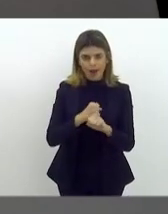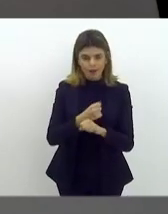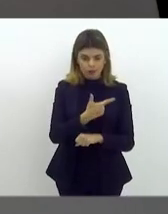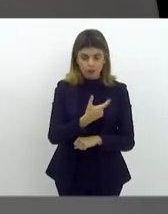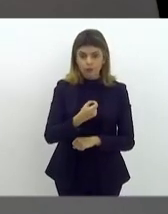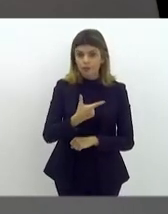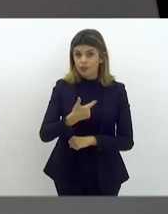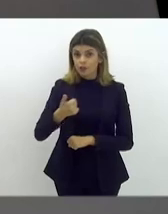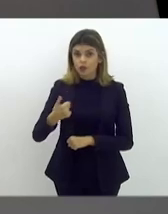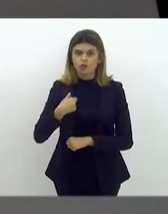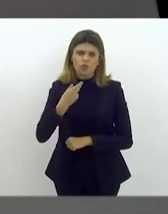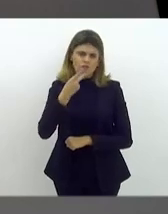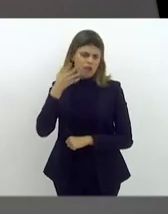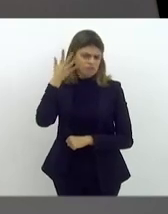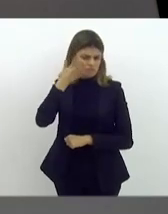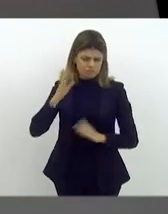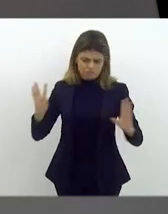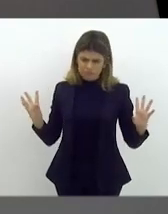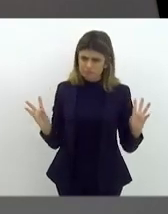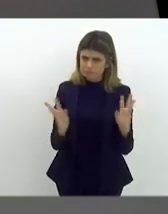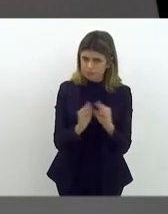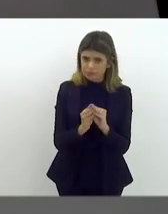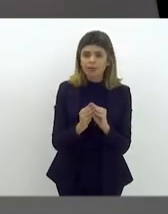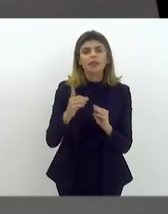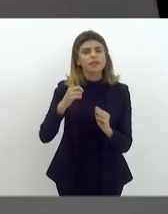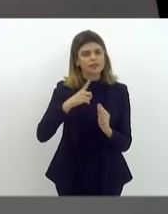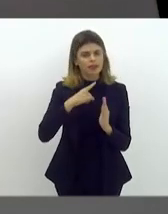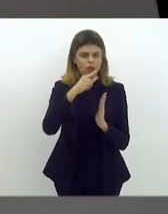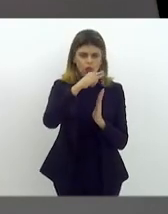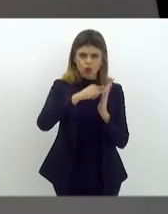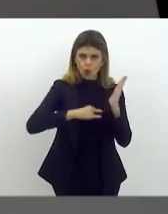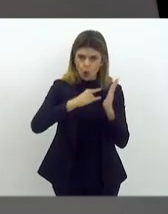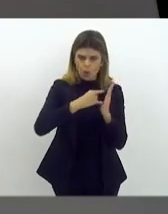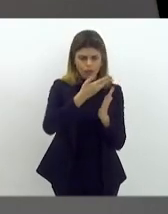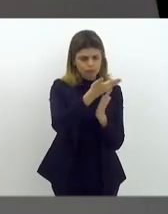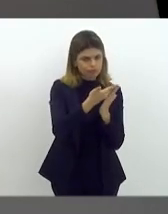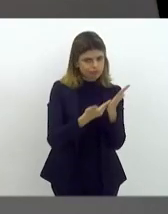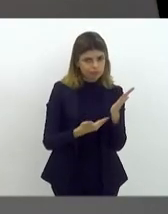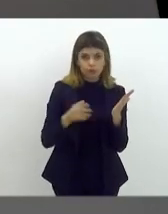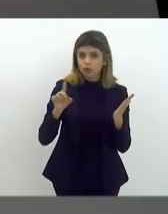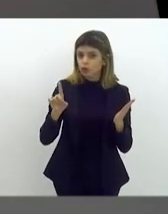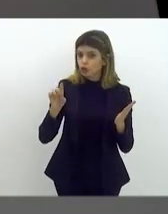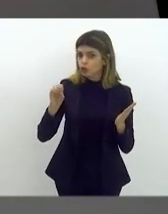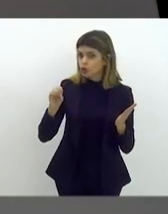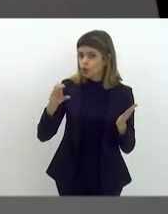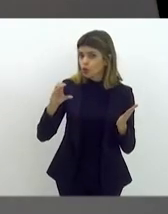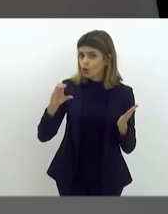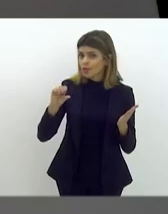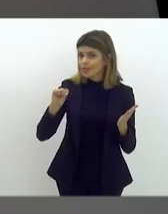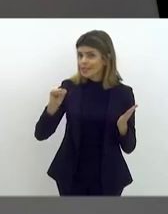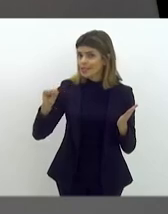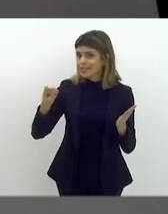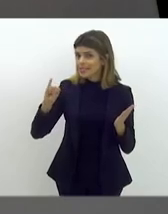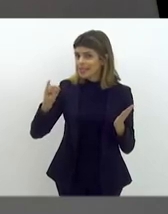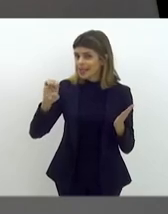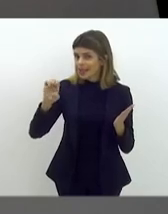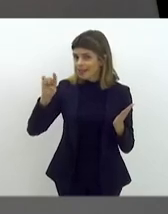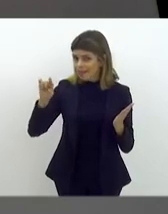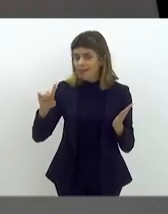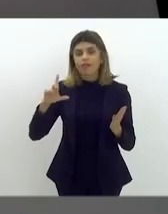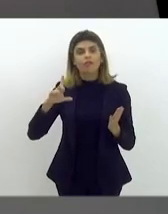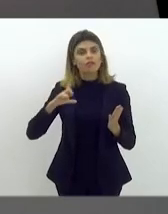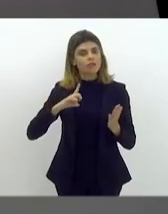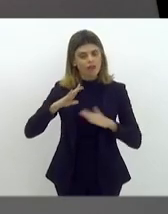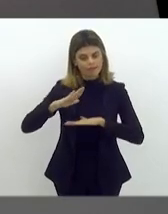minha fala é breve eu vou deixar para vocês você eu acho que é o dossiê ele tem sido construído